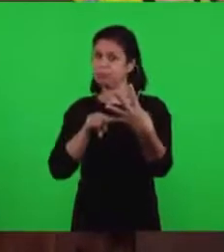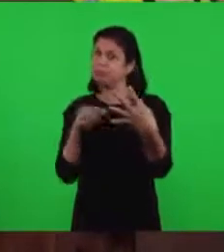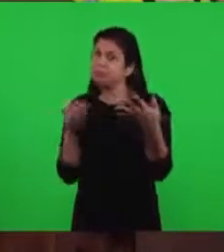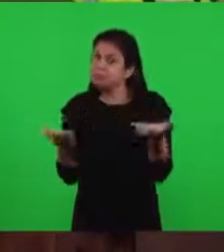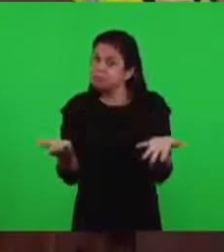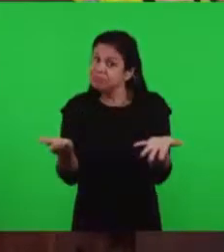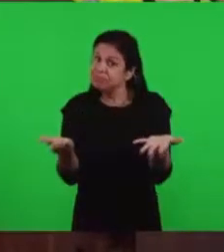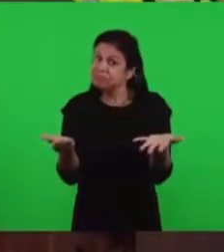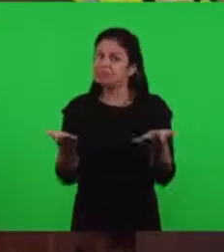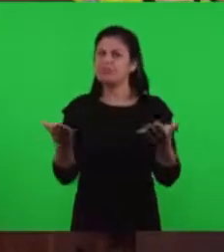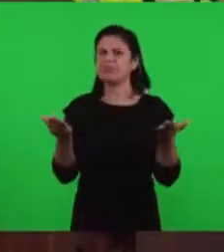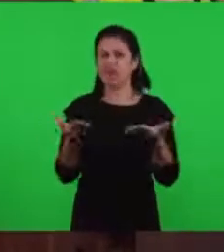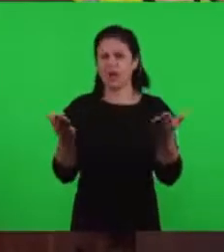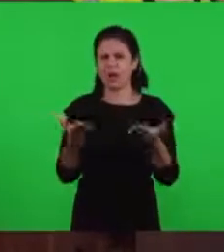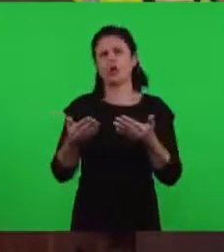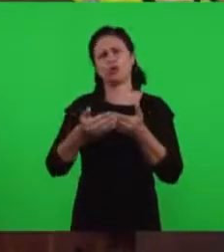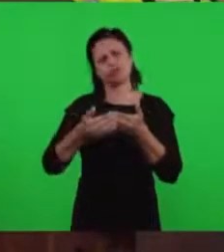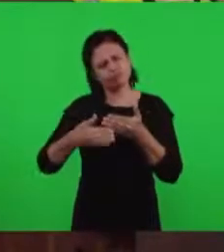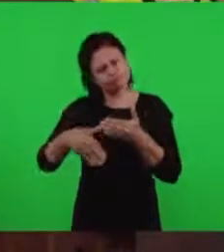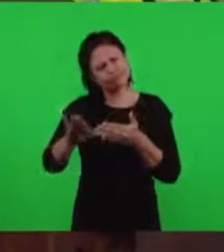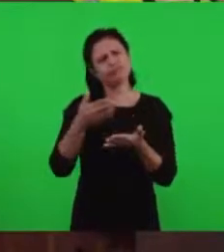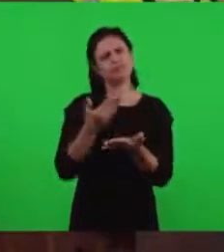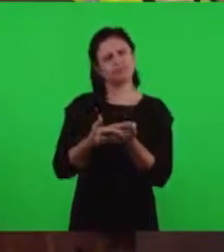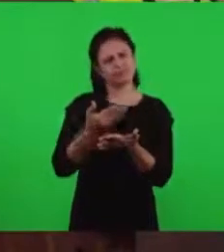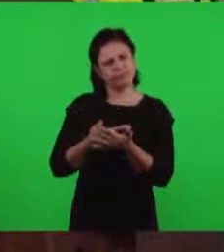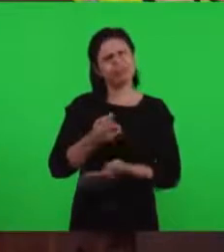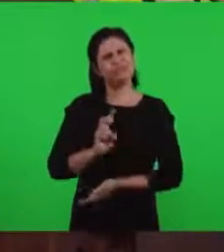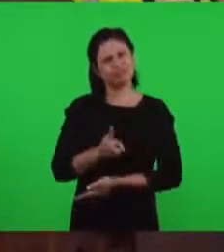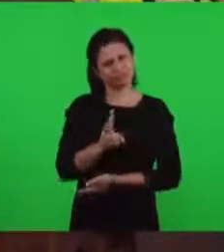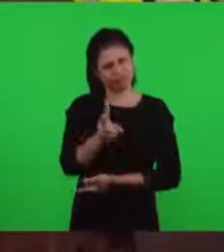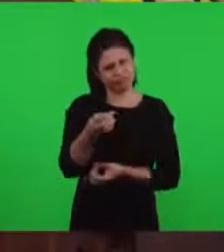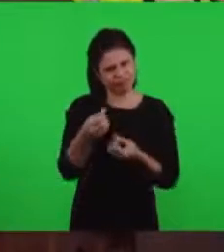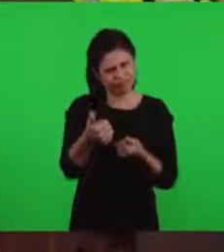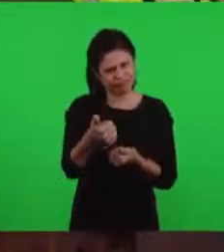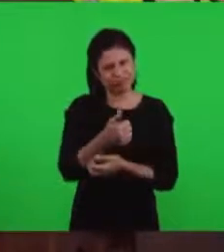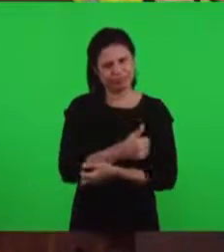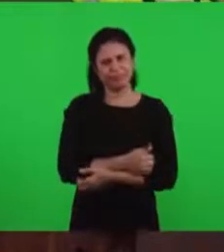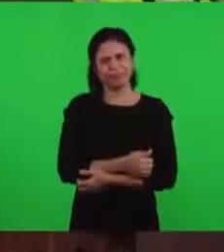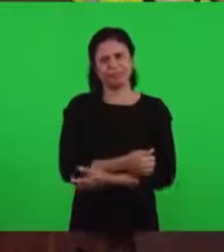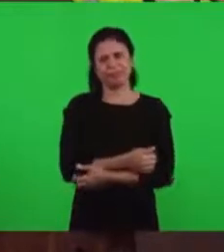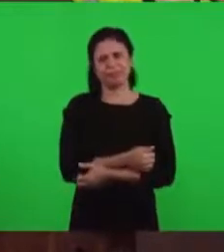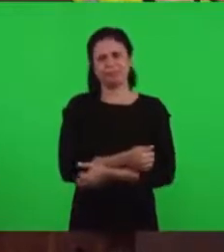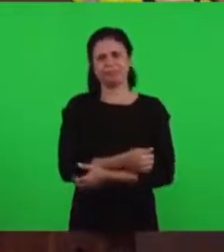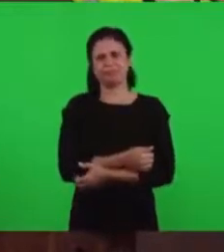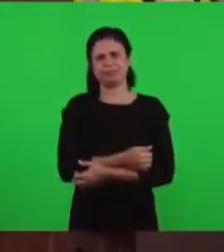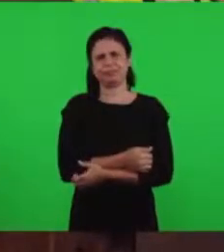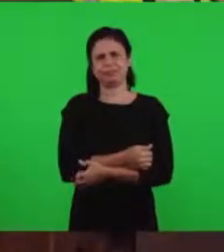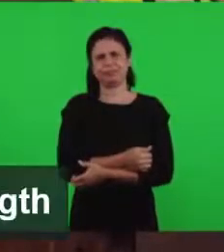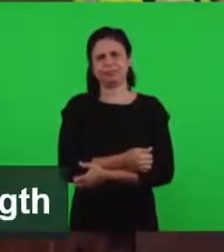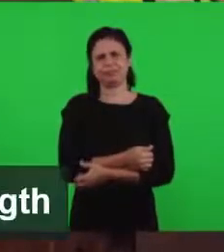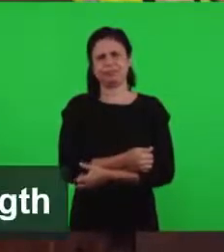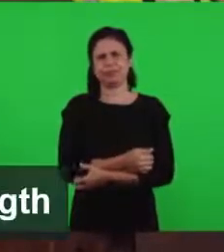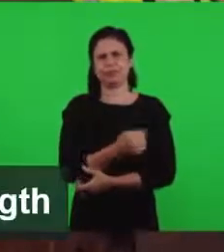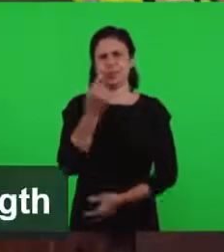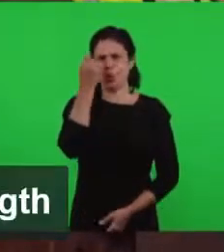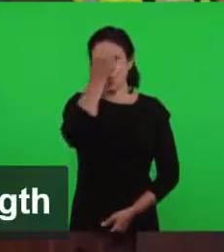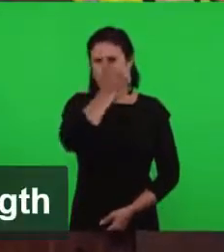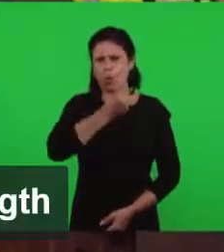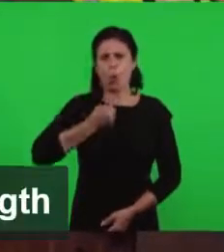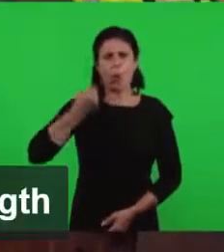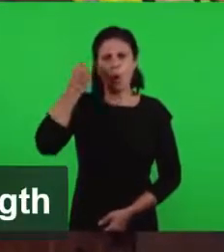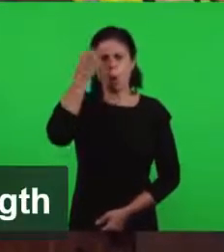proceder a partir de agora vamos proceder daqui daqui para frente o rosto diz o texto é que